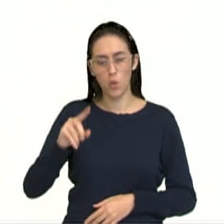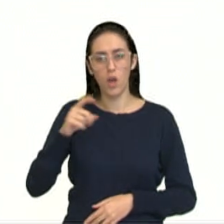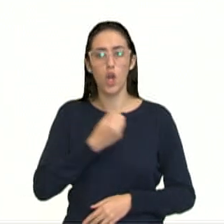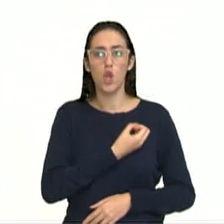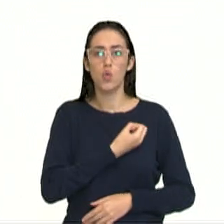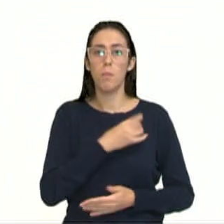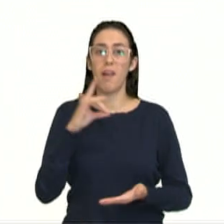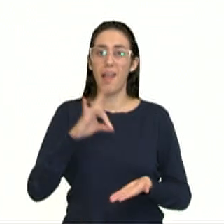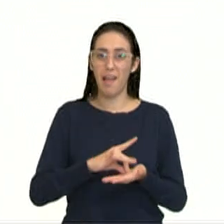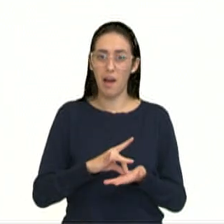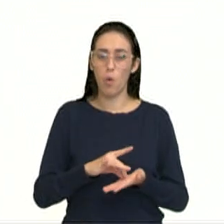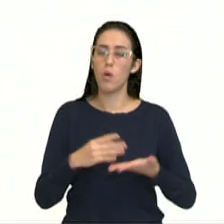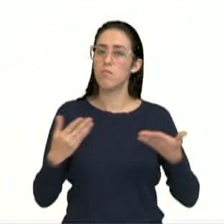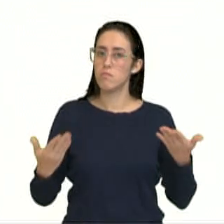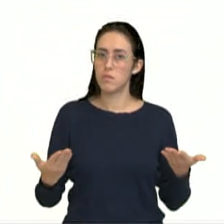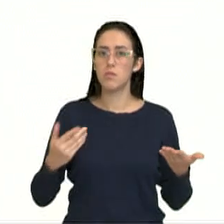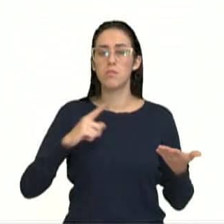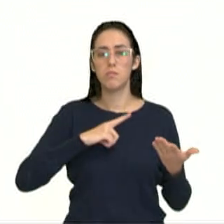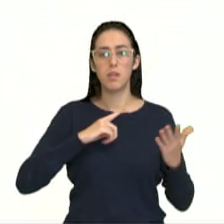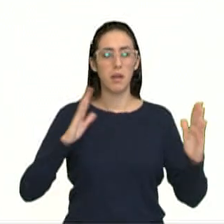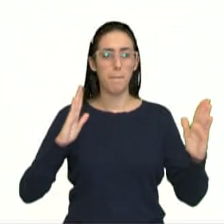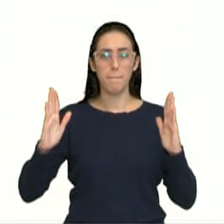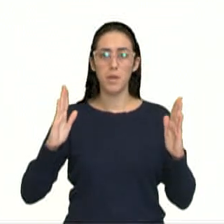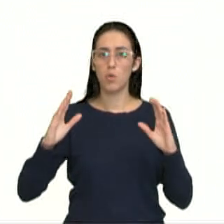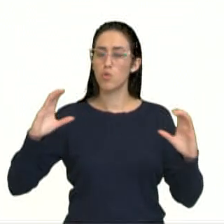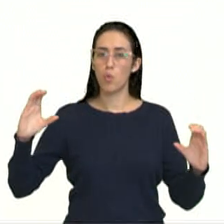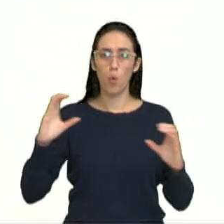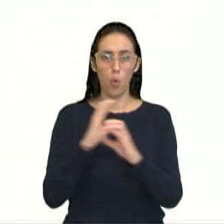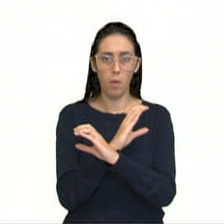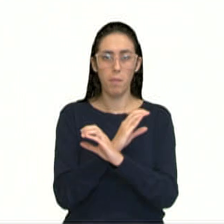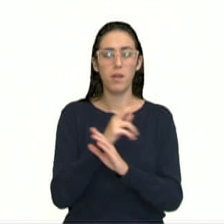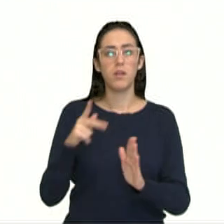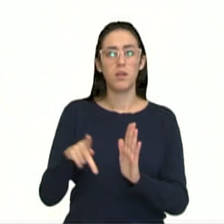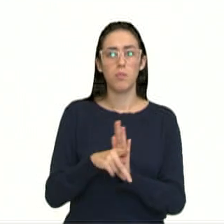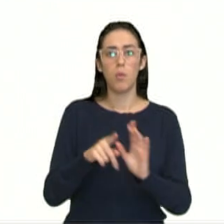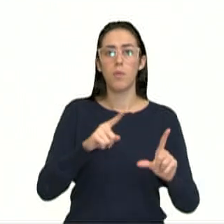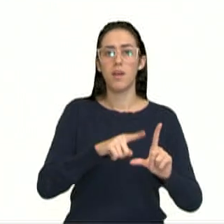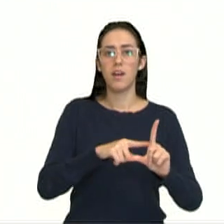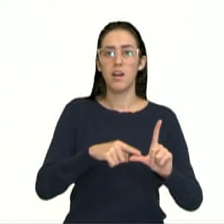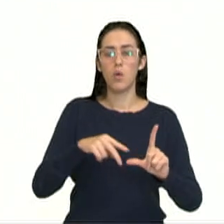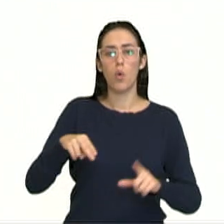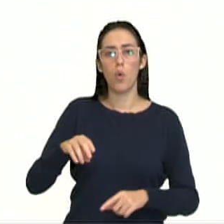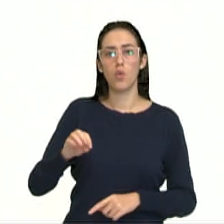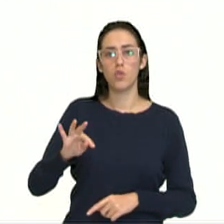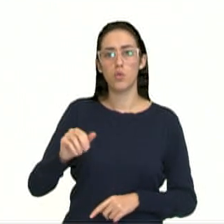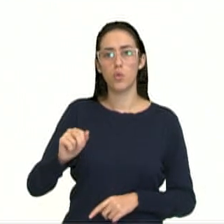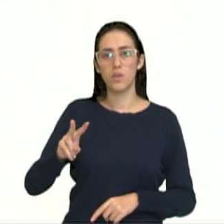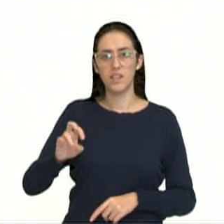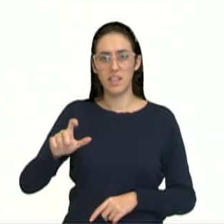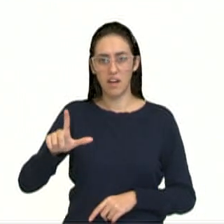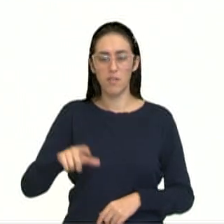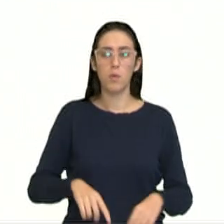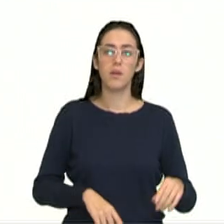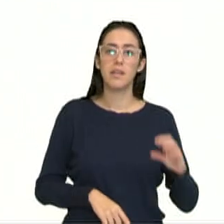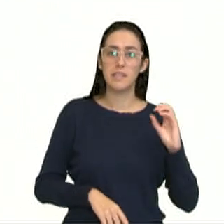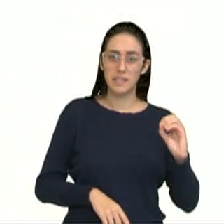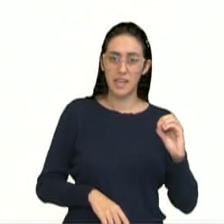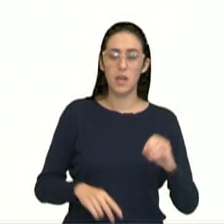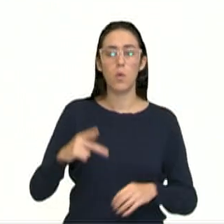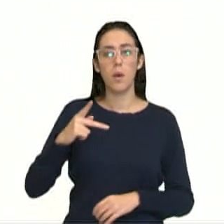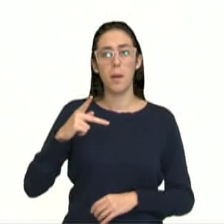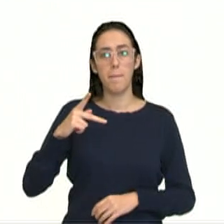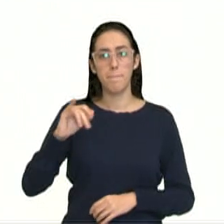nós vamos usar então o período completo dentro dos ângulos notáveis, que são 0, π sobre 2,